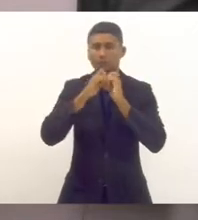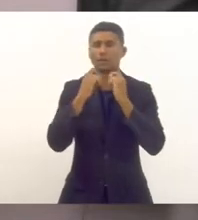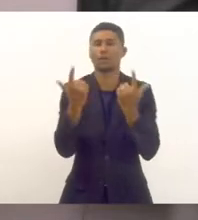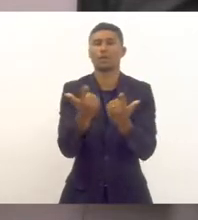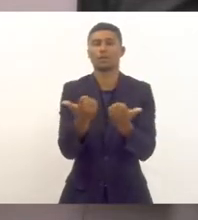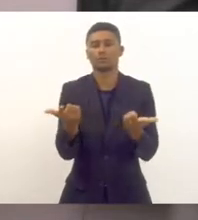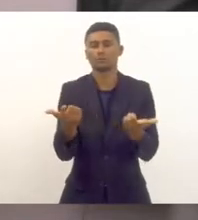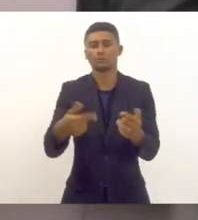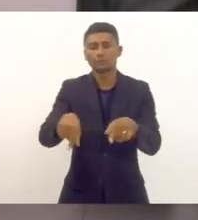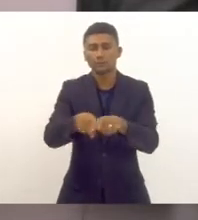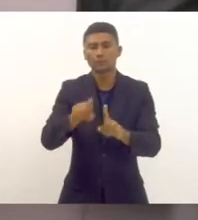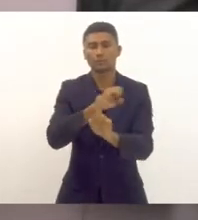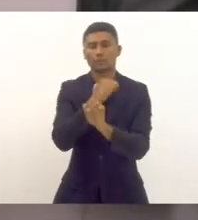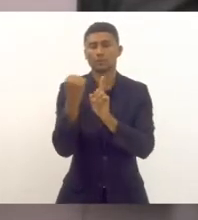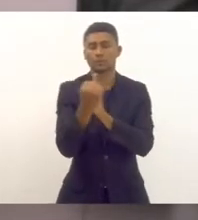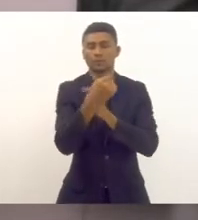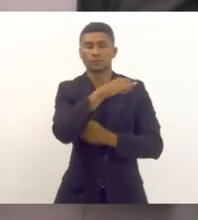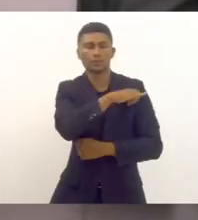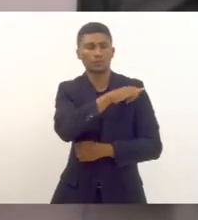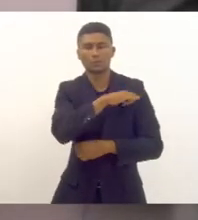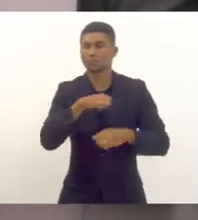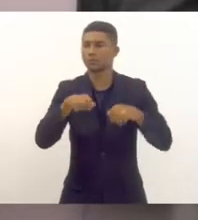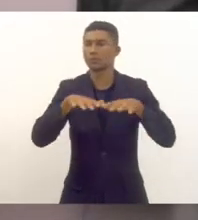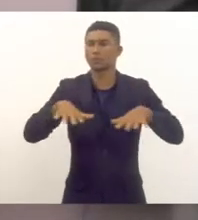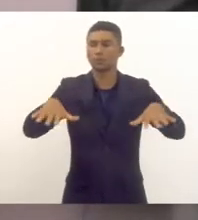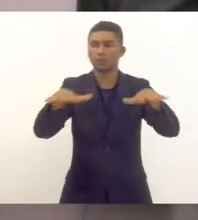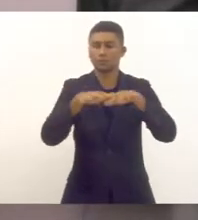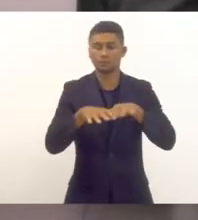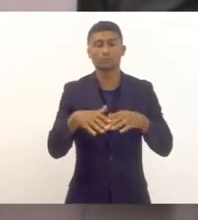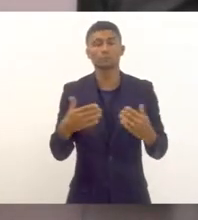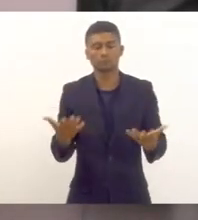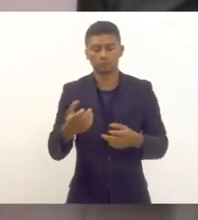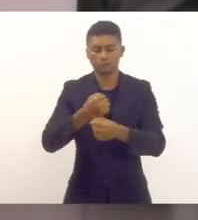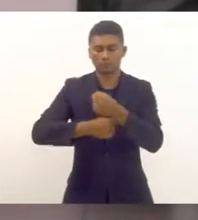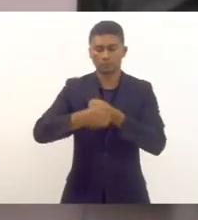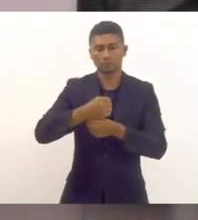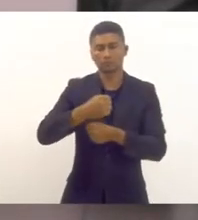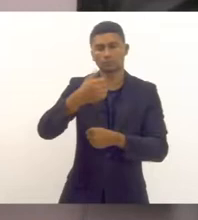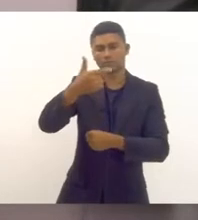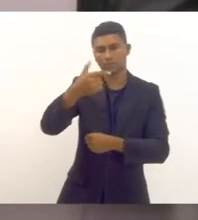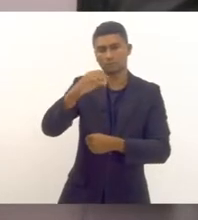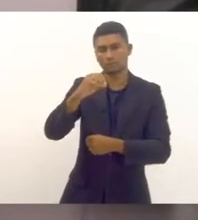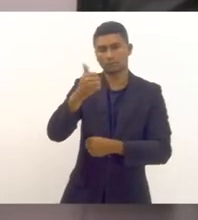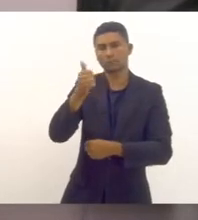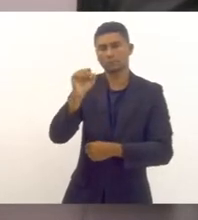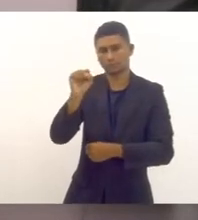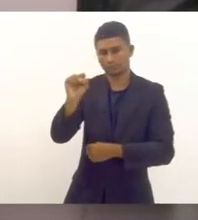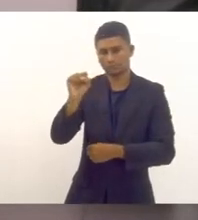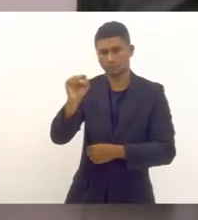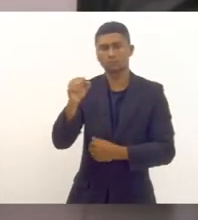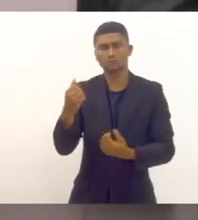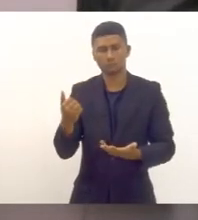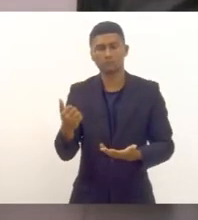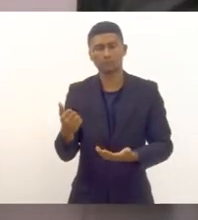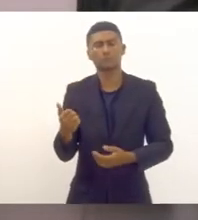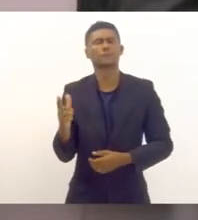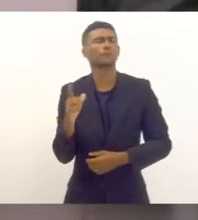do Estado do Rio de Janeiro. Eu vou mencionar aqui, em 2018, né, Silvio e Donizete, nós tivemos